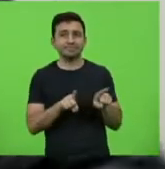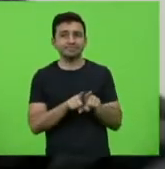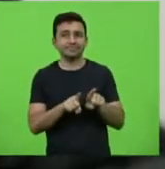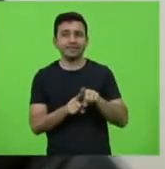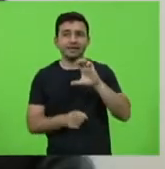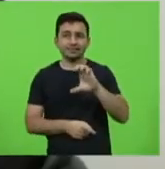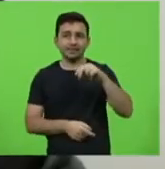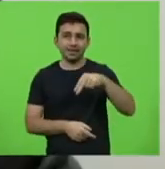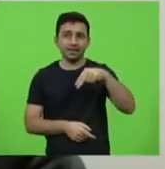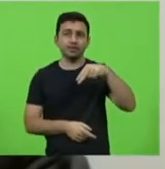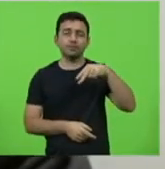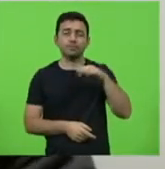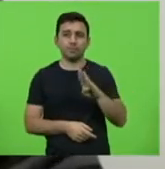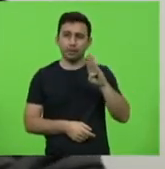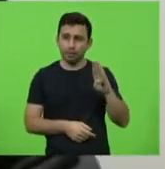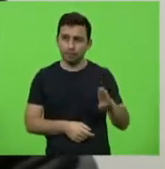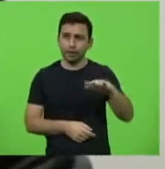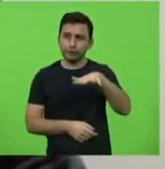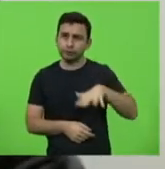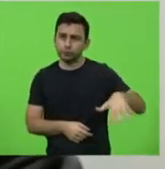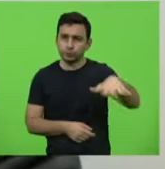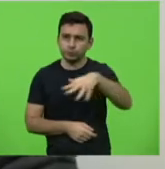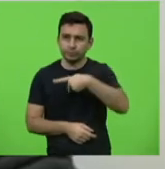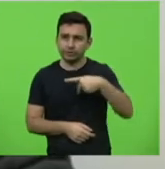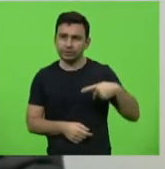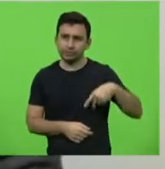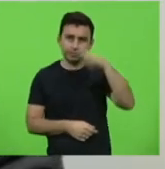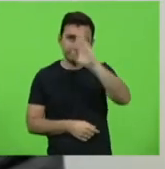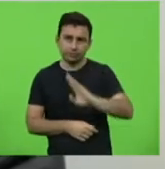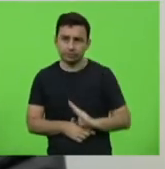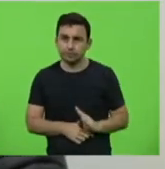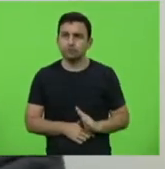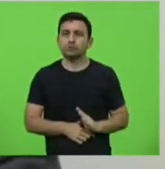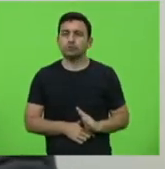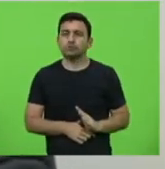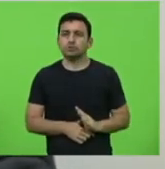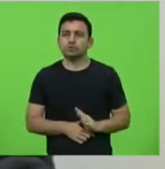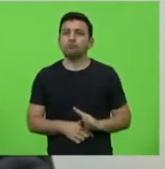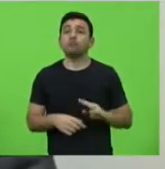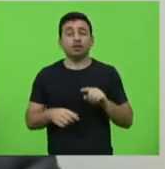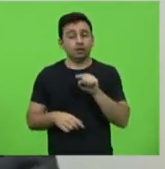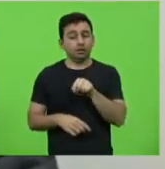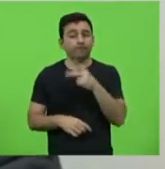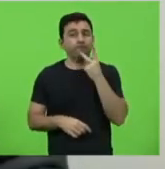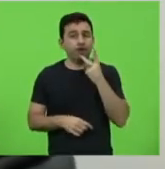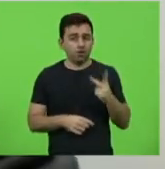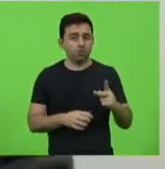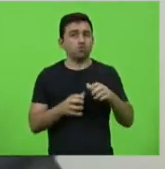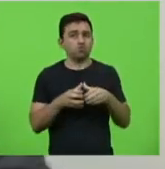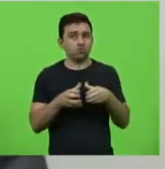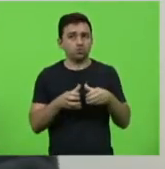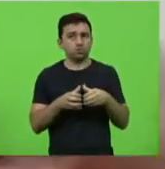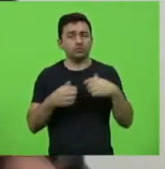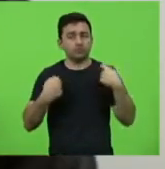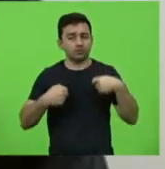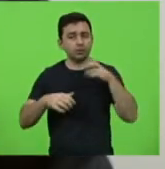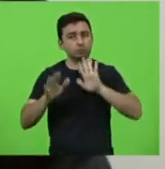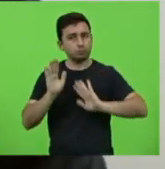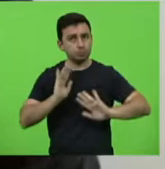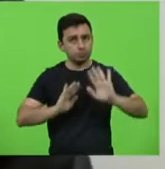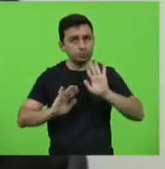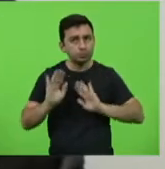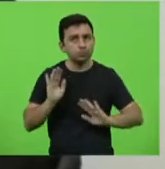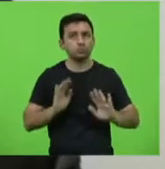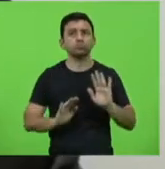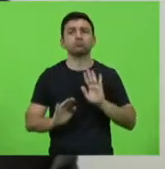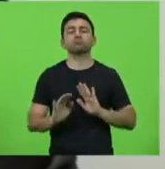dos Bispos do Brasil, que destacou a necessidade de cautela quanto da solução de